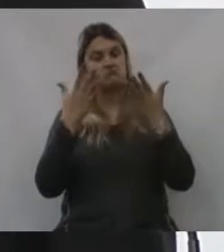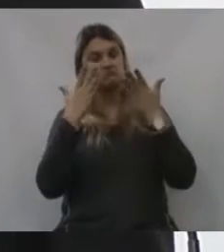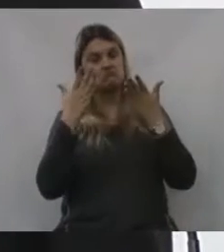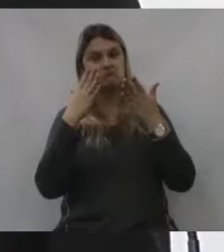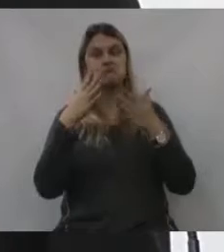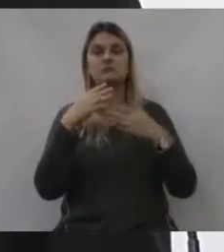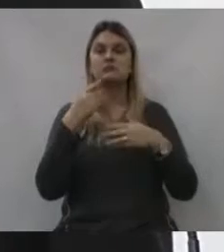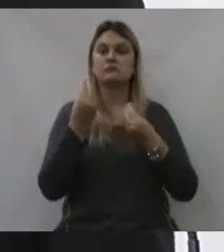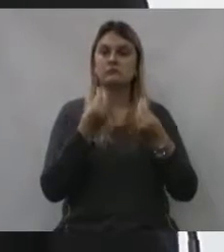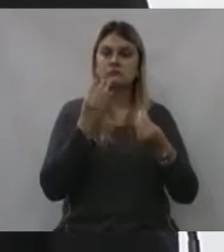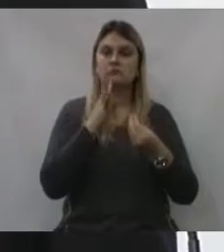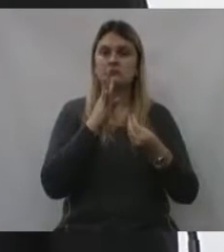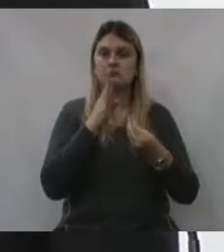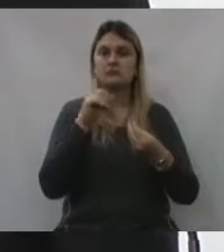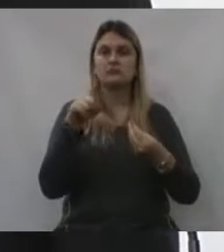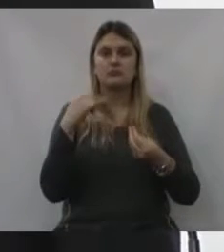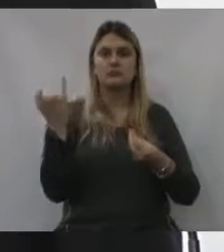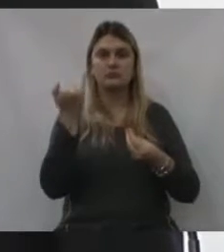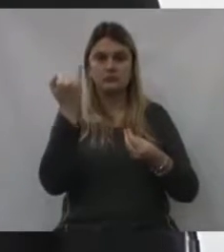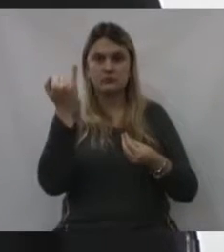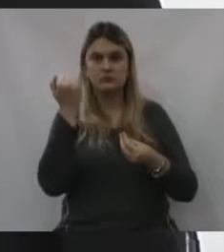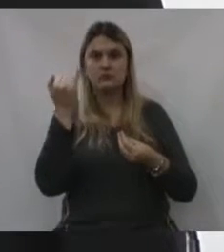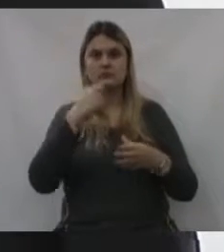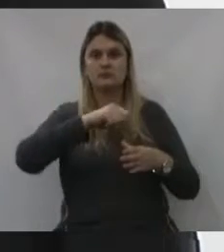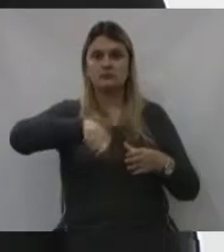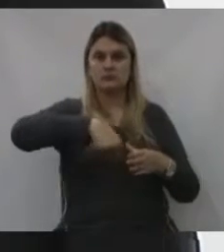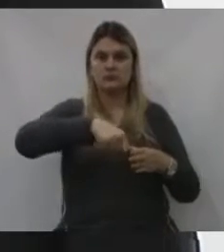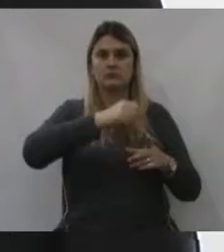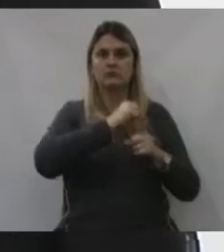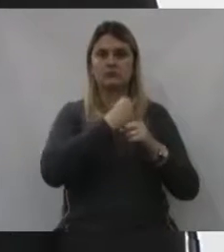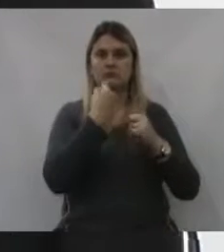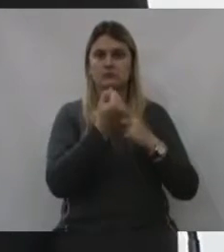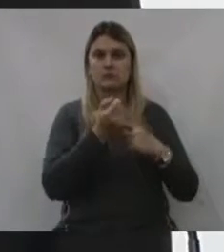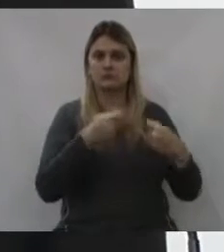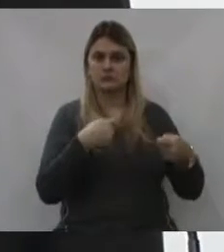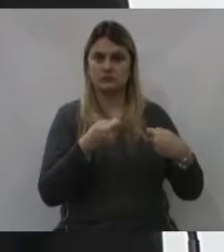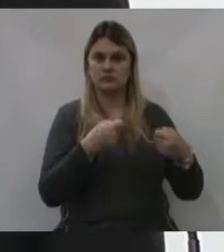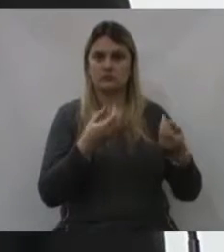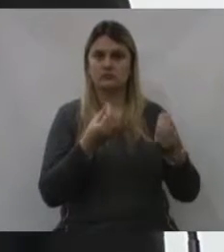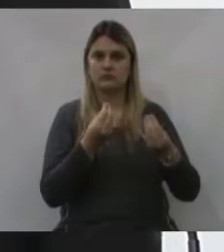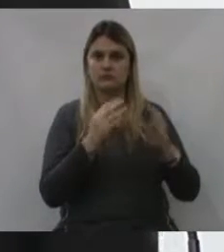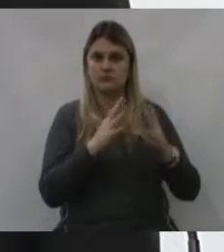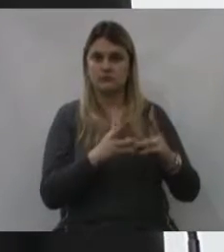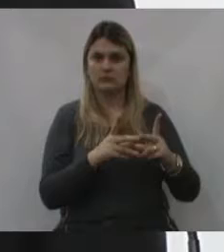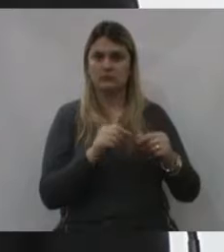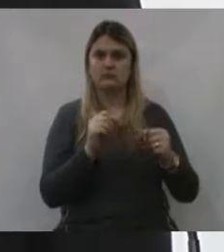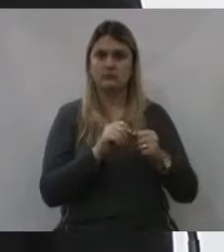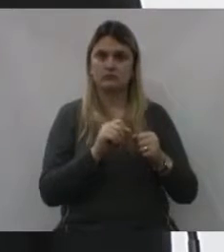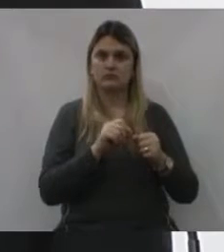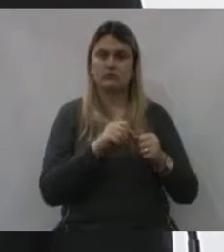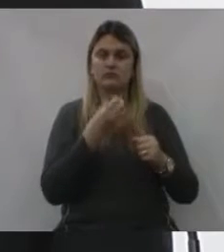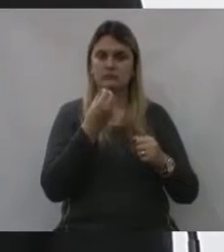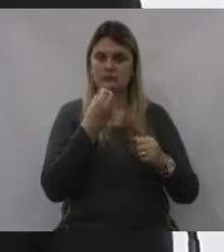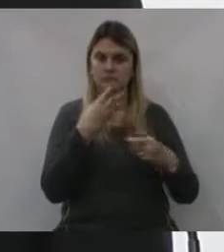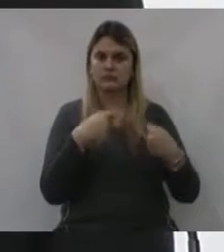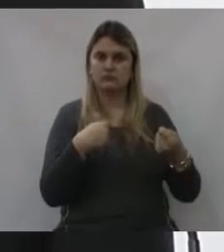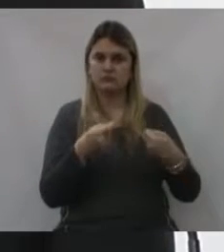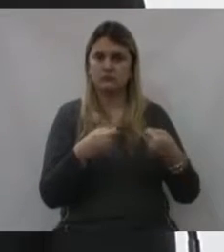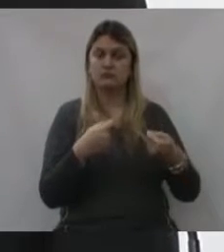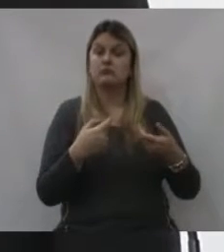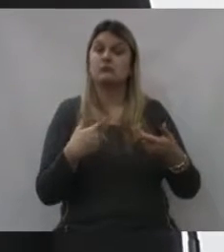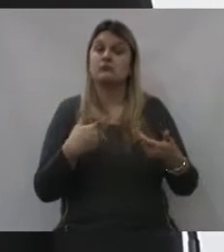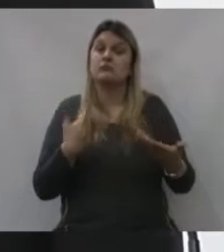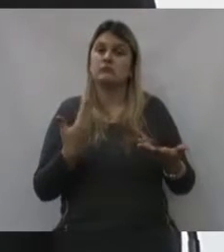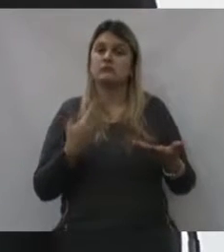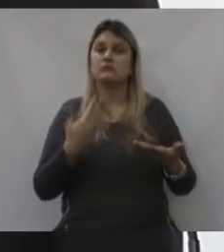lá impressionado com a importância que é a cozinha social para a gestão como um todo, para você fazer uma boa